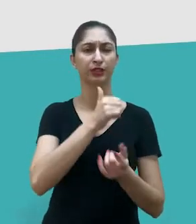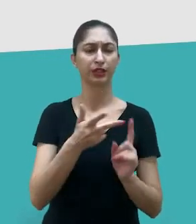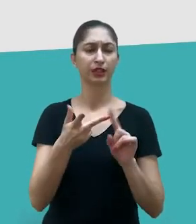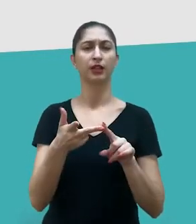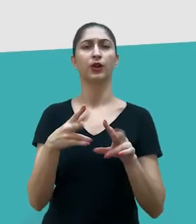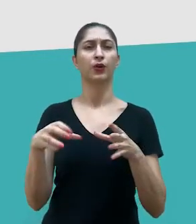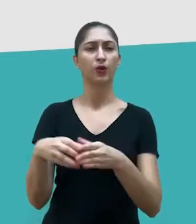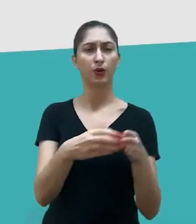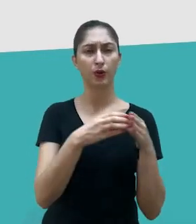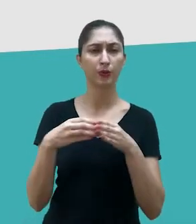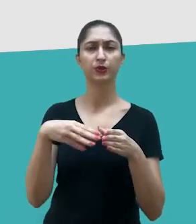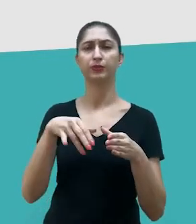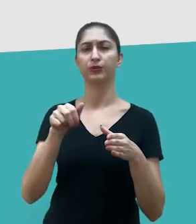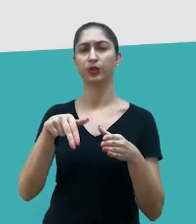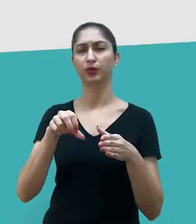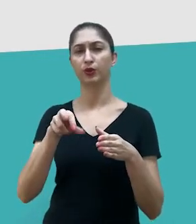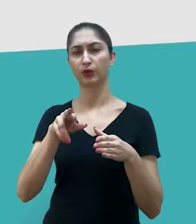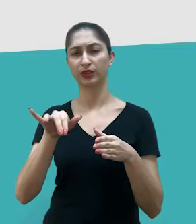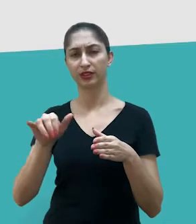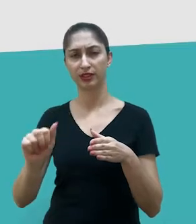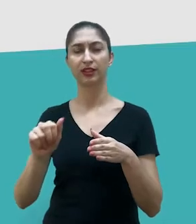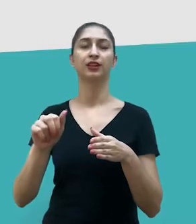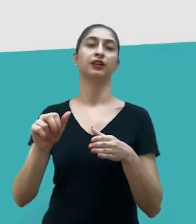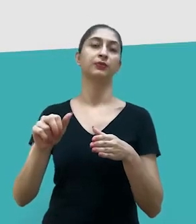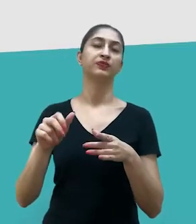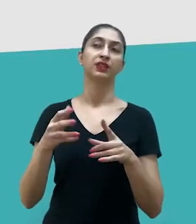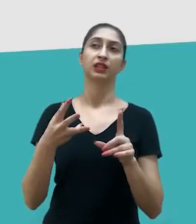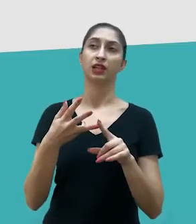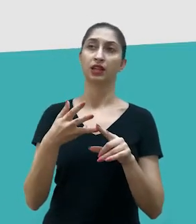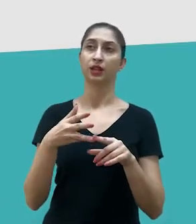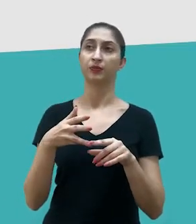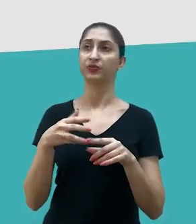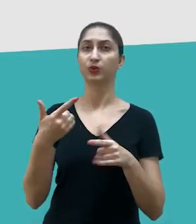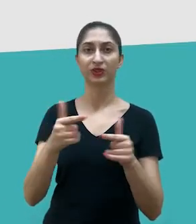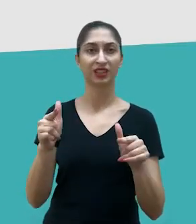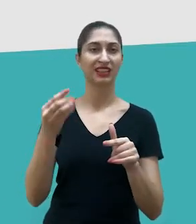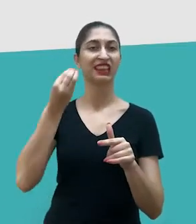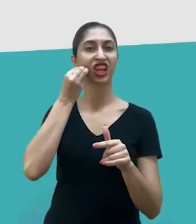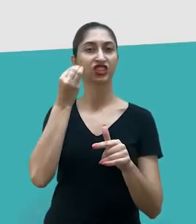minorias desfavorecidas de direitos, produção sem teste de animais,